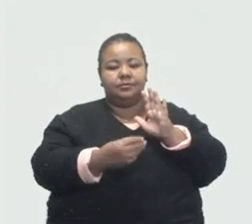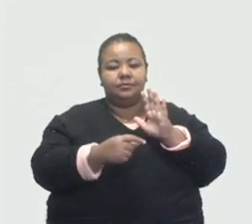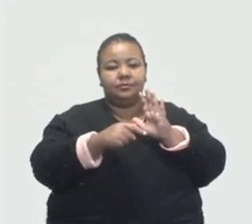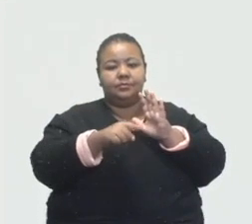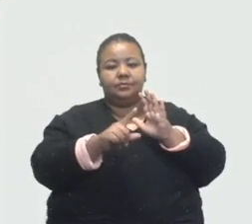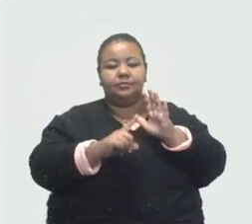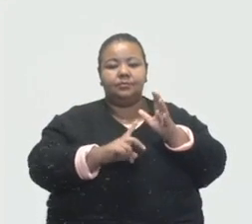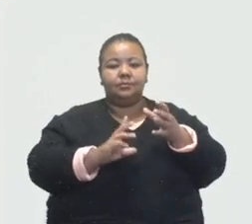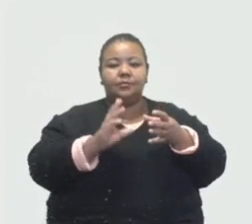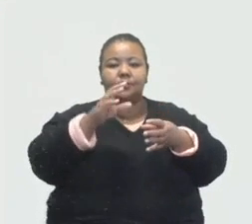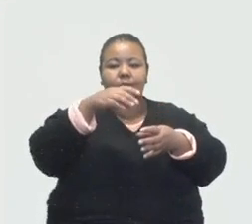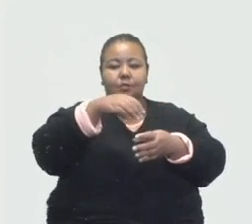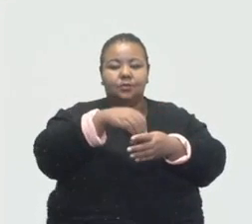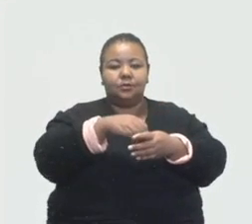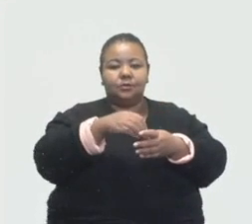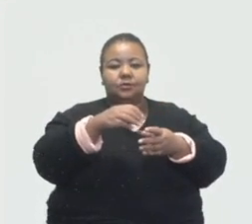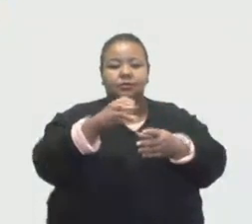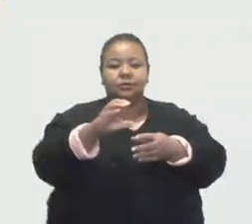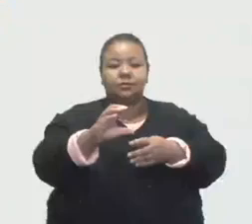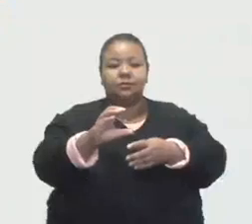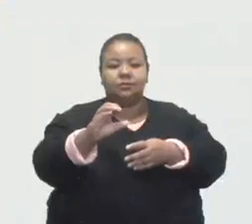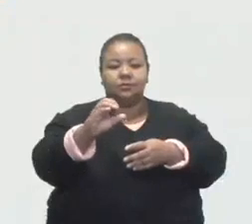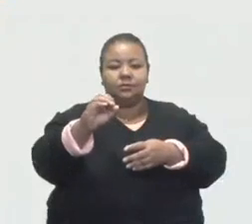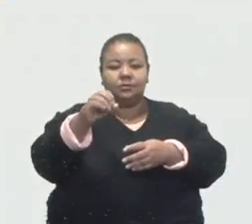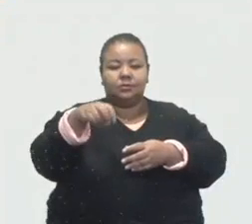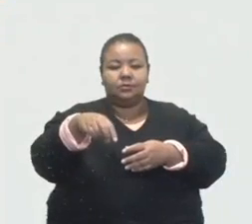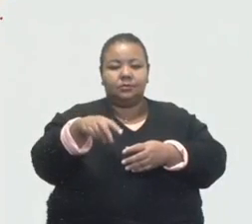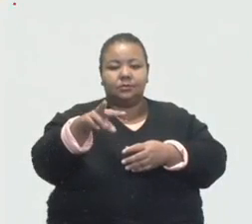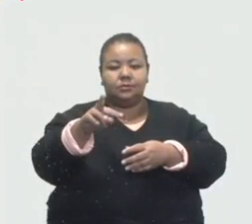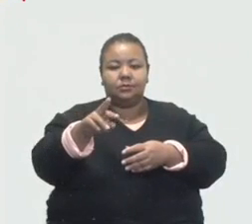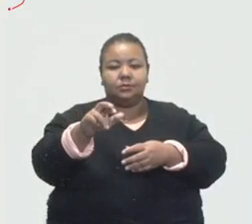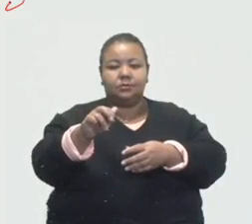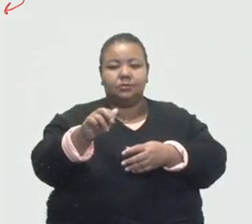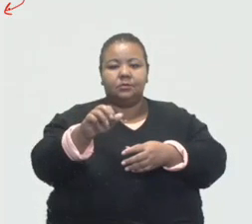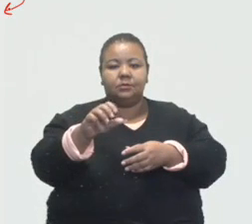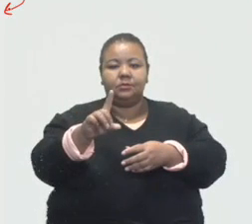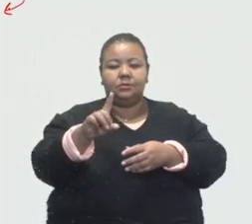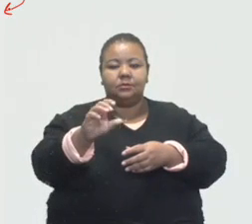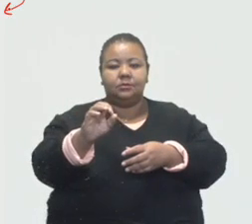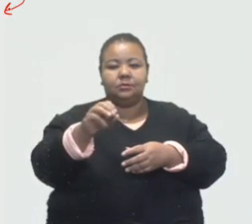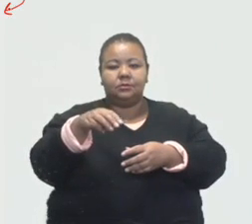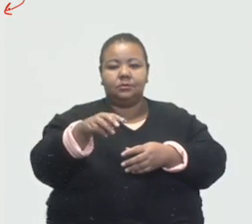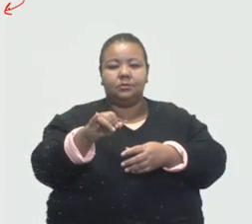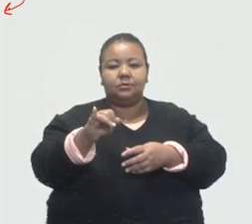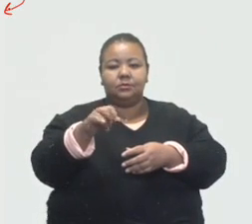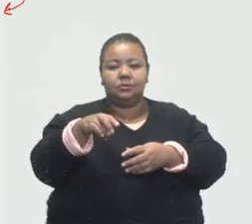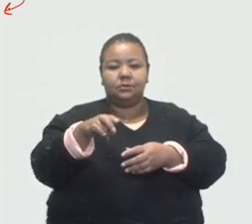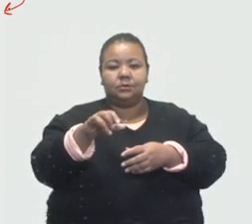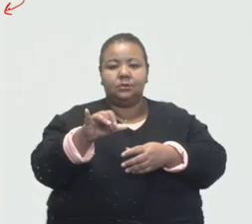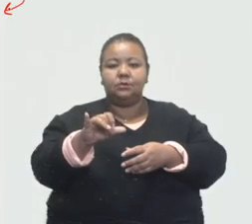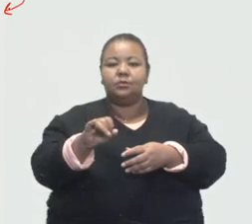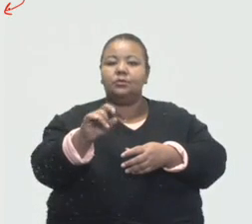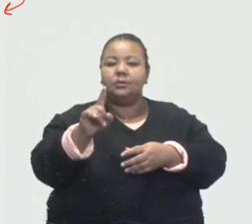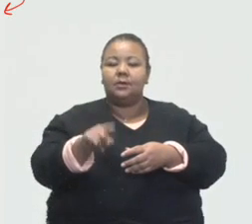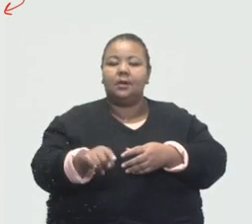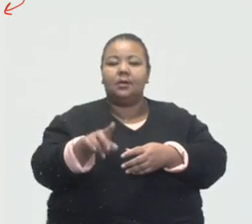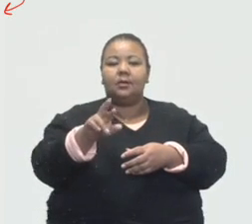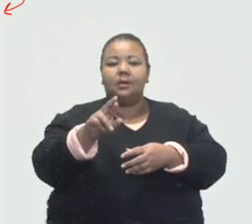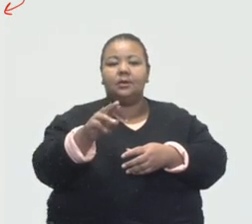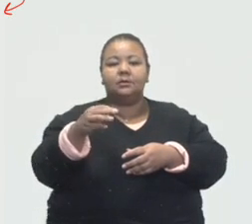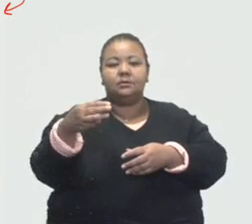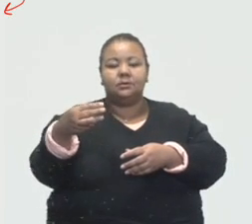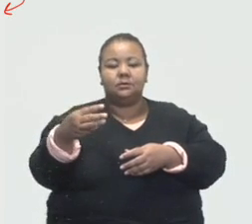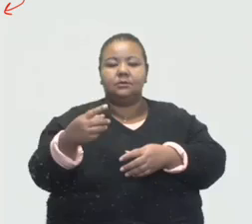está contida no contradomínio. O contradomínio da nossa transformação aqui é o R3. Então,